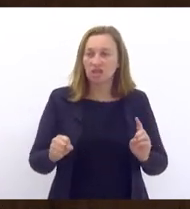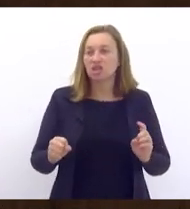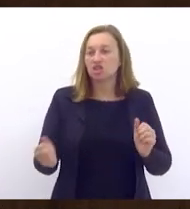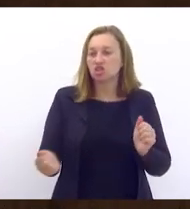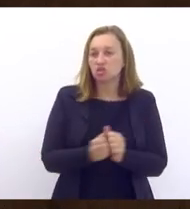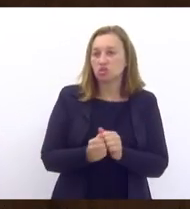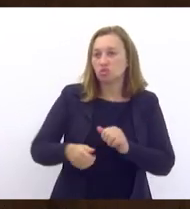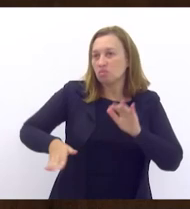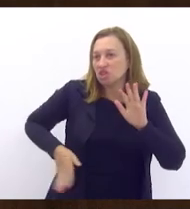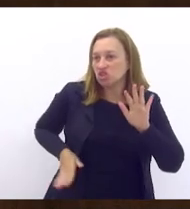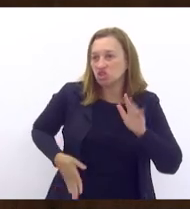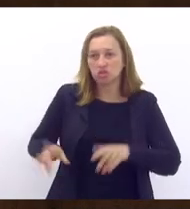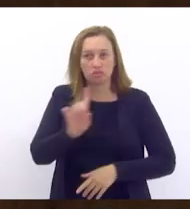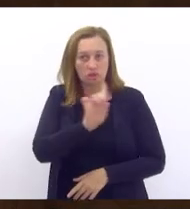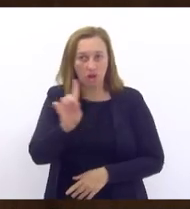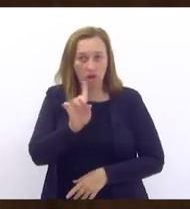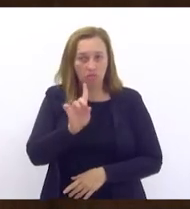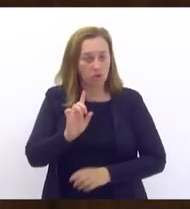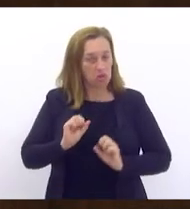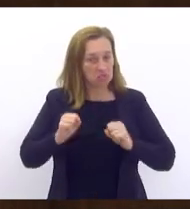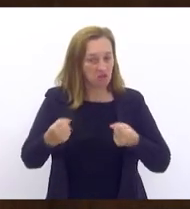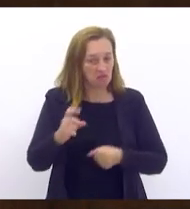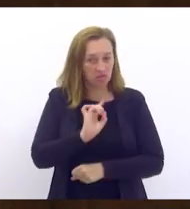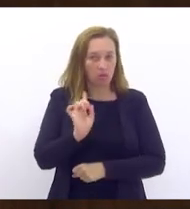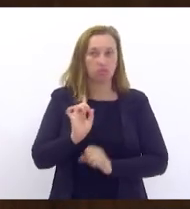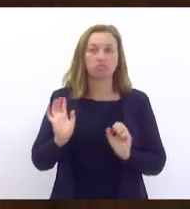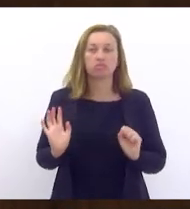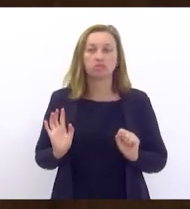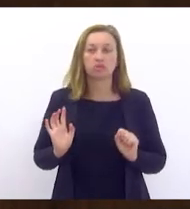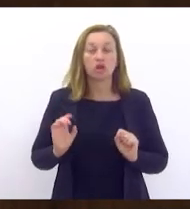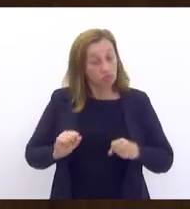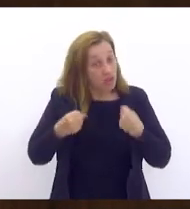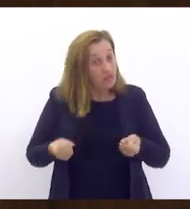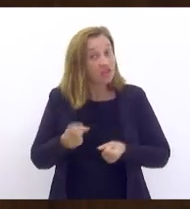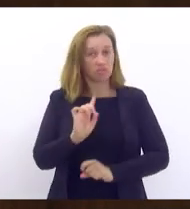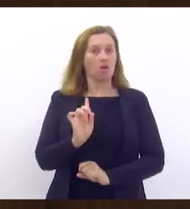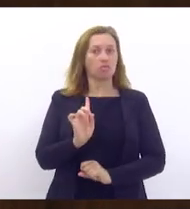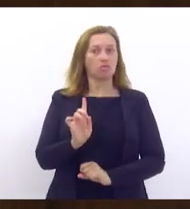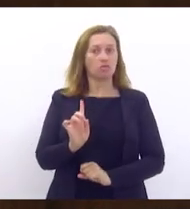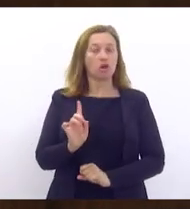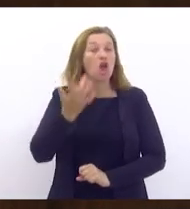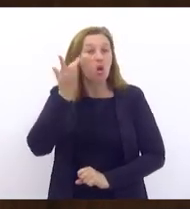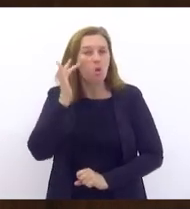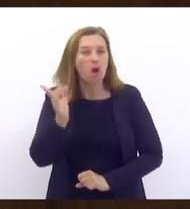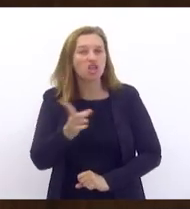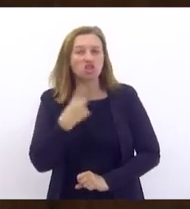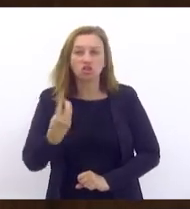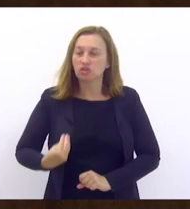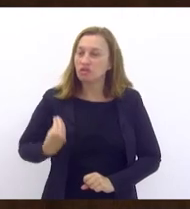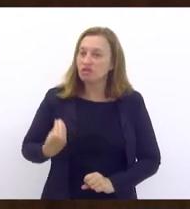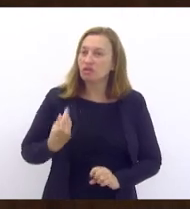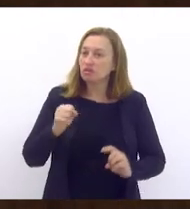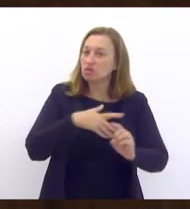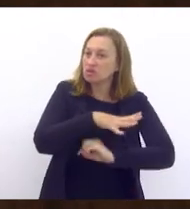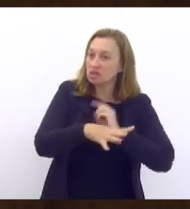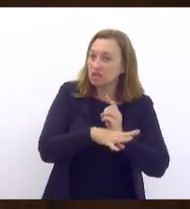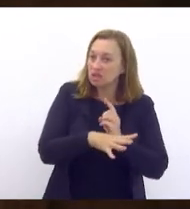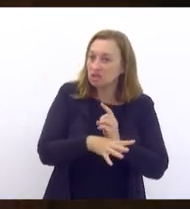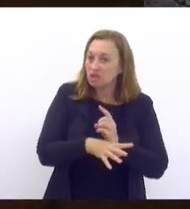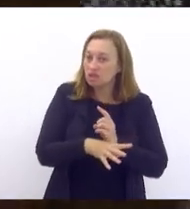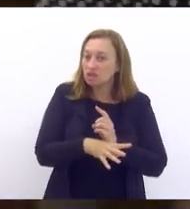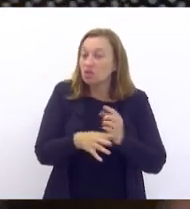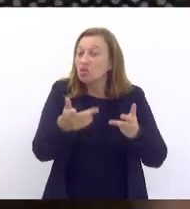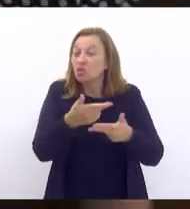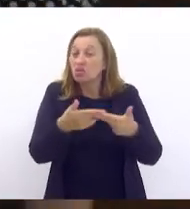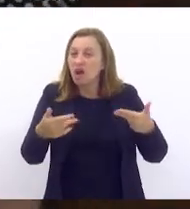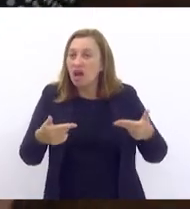bandido, não. Eu não defendo, não. Defendo, não. Eu acho que a gente vive numa sociedade cheia de